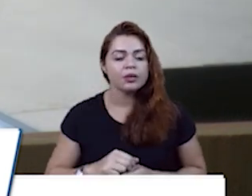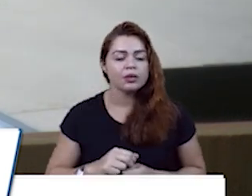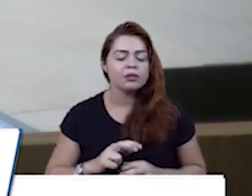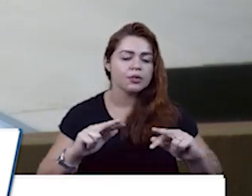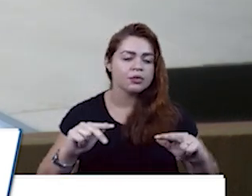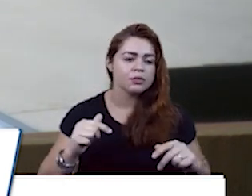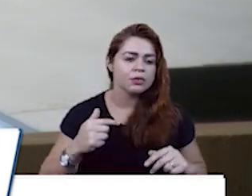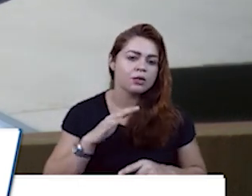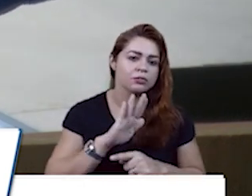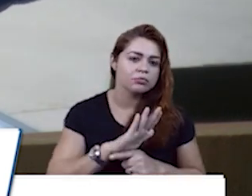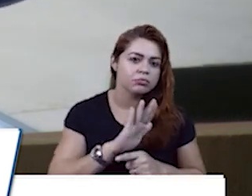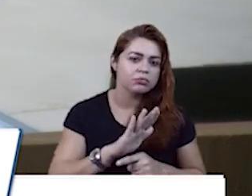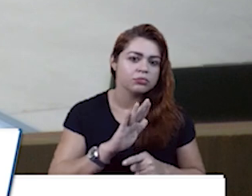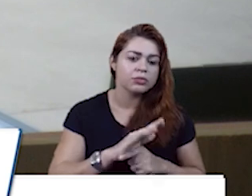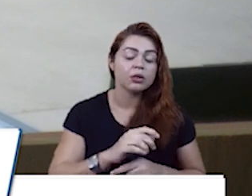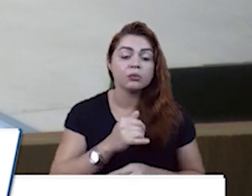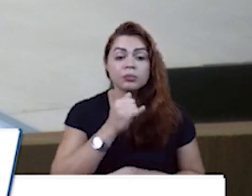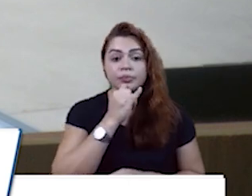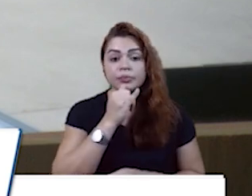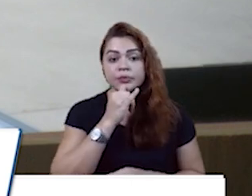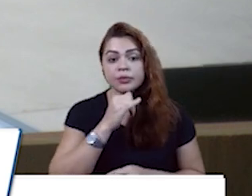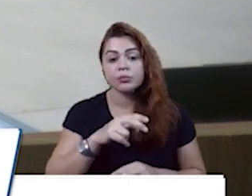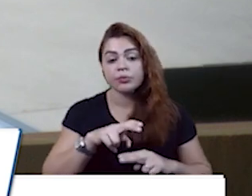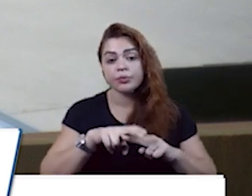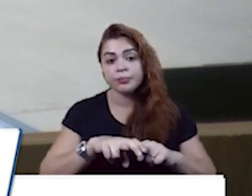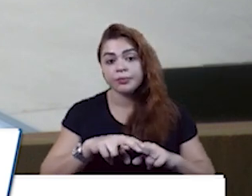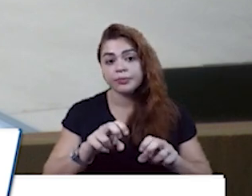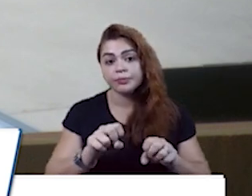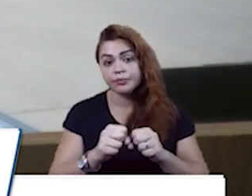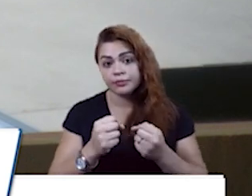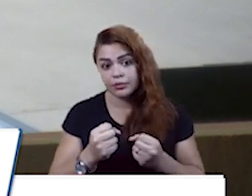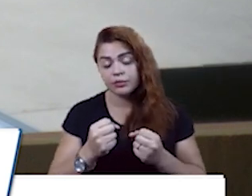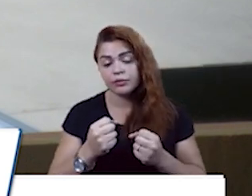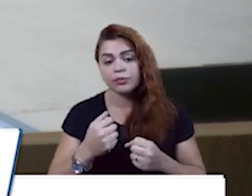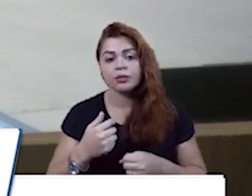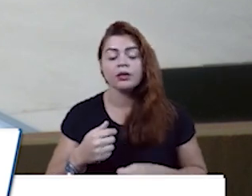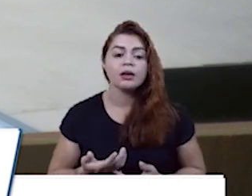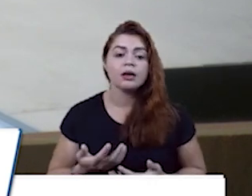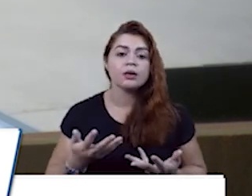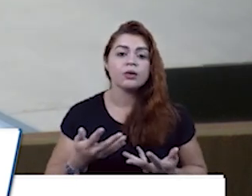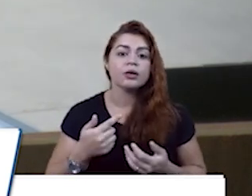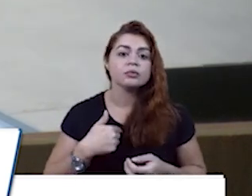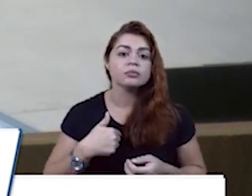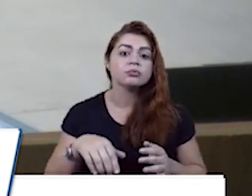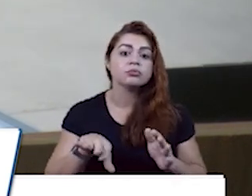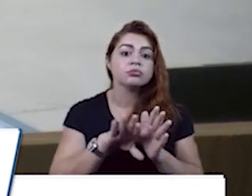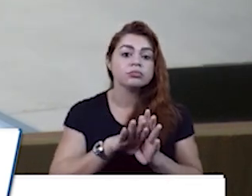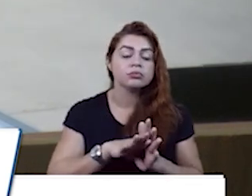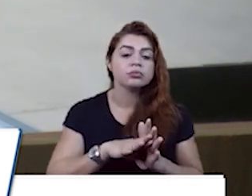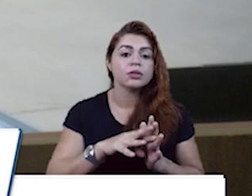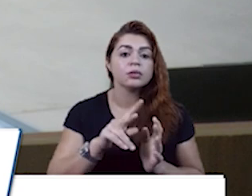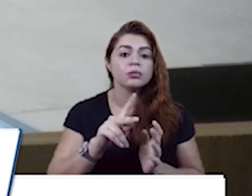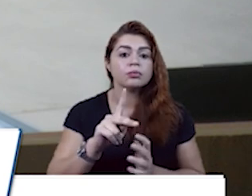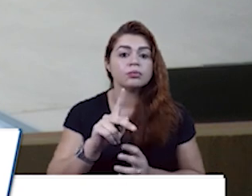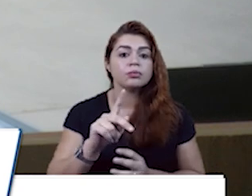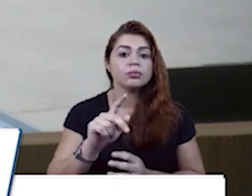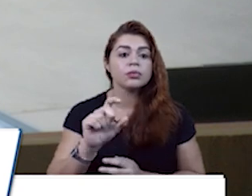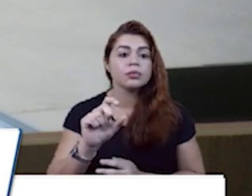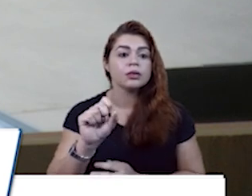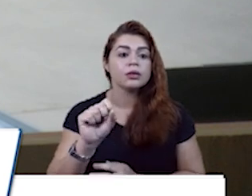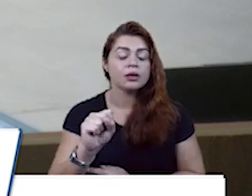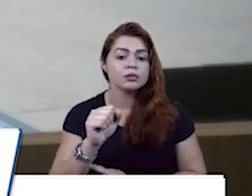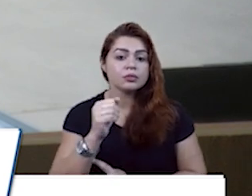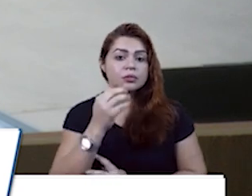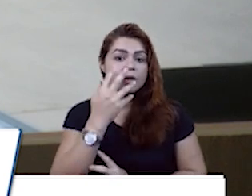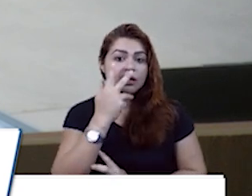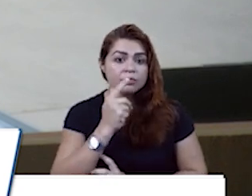no PS infantil, tinha um parafuso na cadeira desse tamanho. Se uma criança passar o braço ali, no mínimo uns 10 pontos ela vai ter